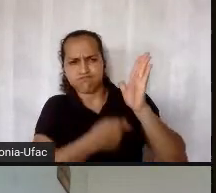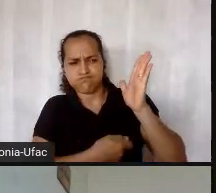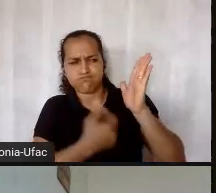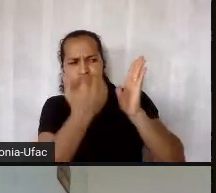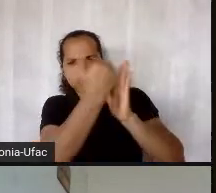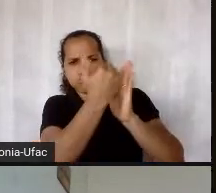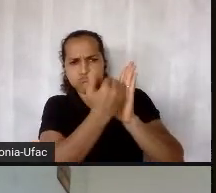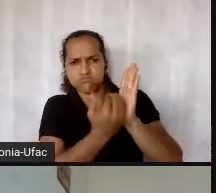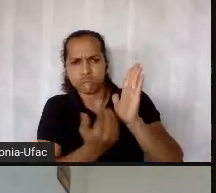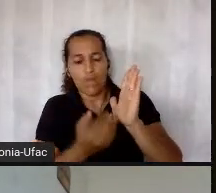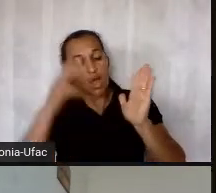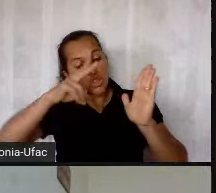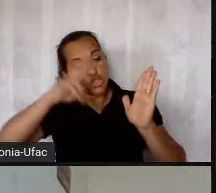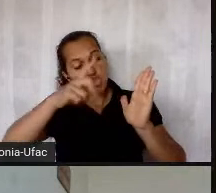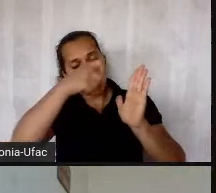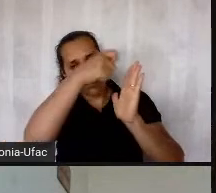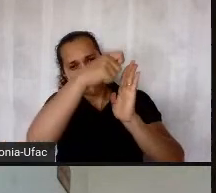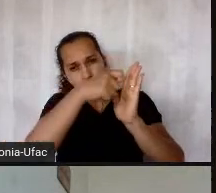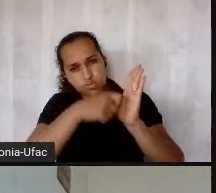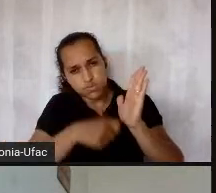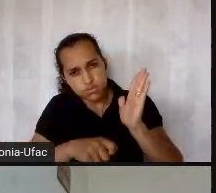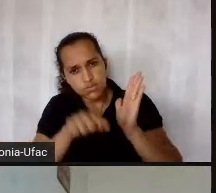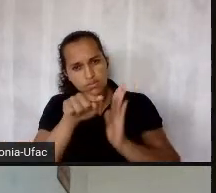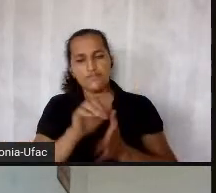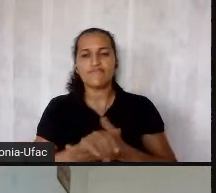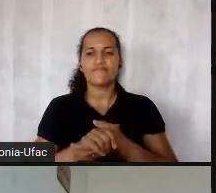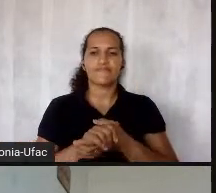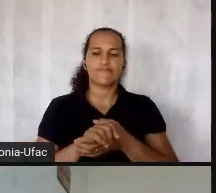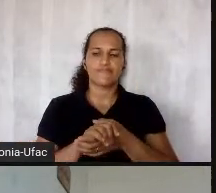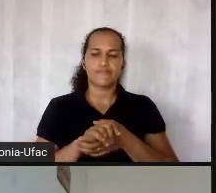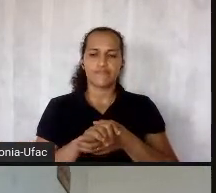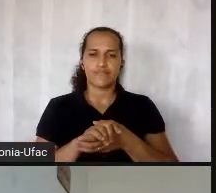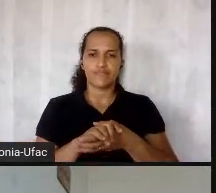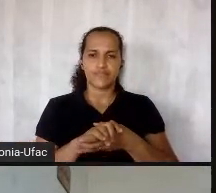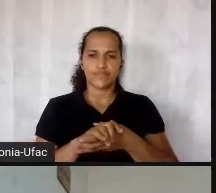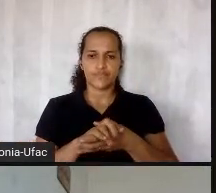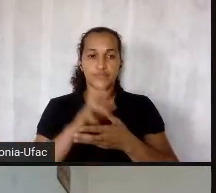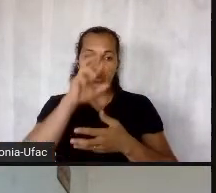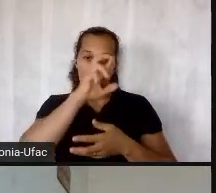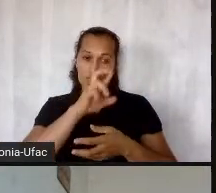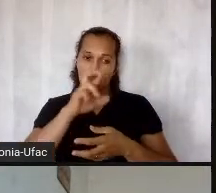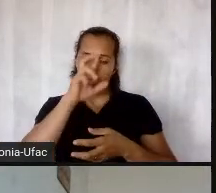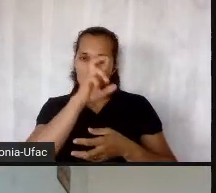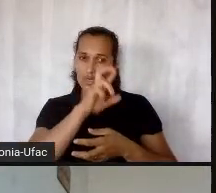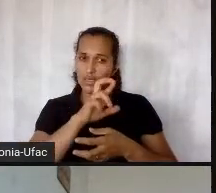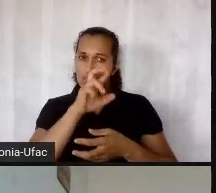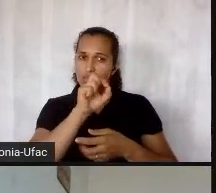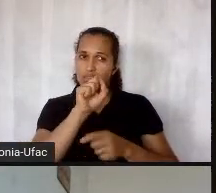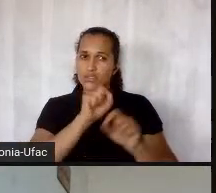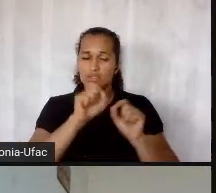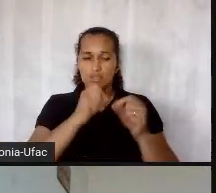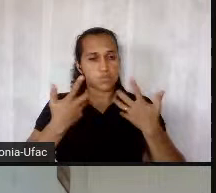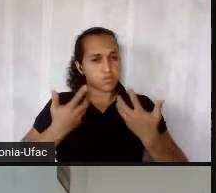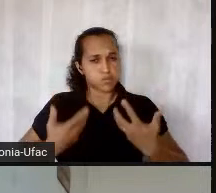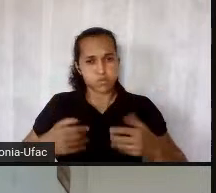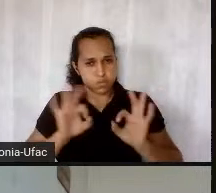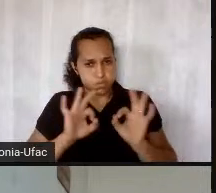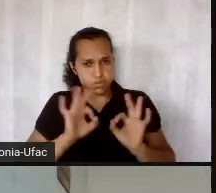sua produção. Então, a análise, por mais que não seja exaustiva,